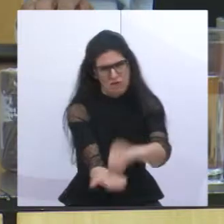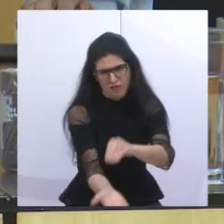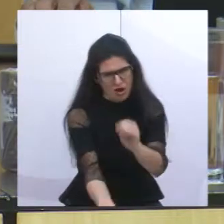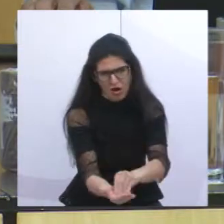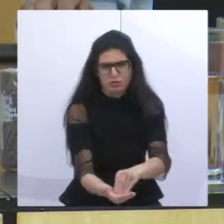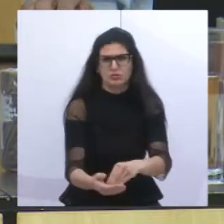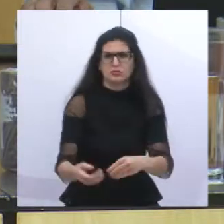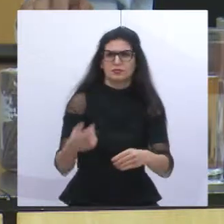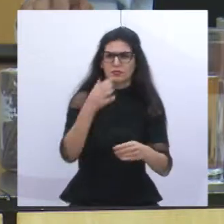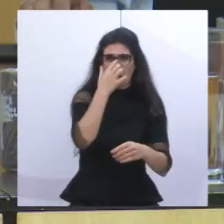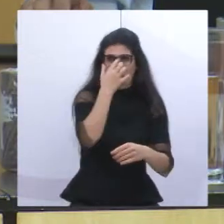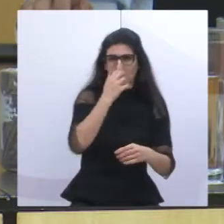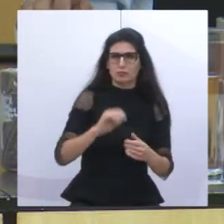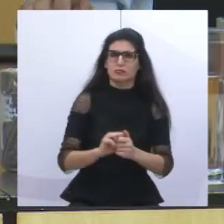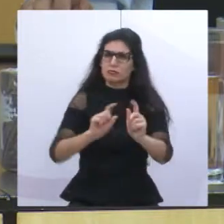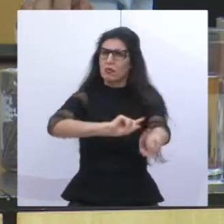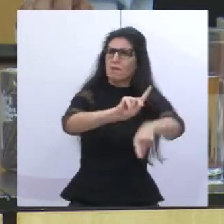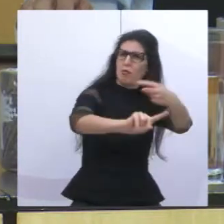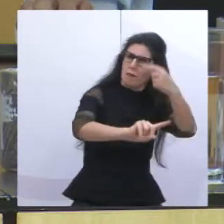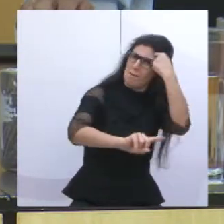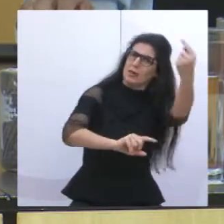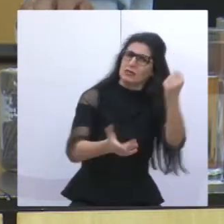no caso, fica em segundo plano.